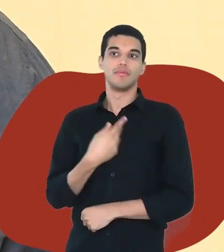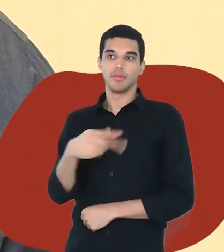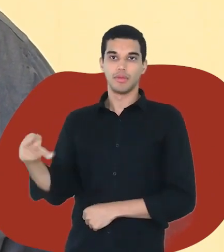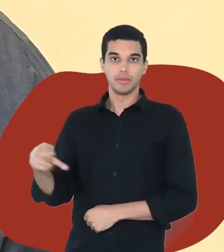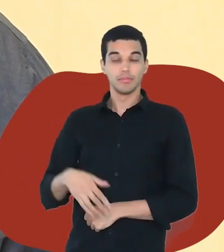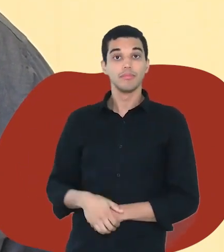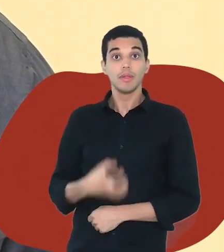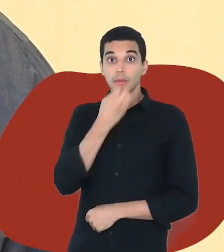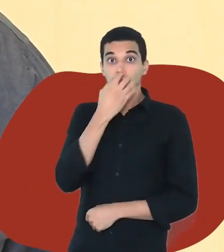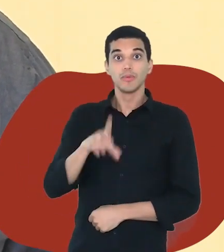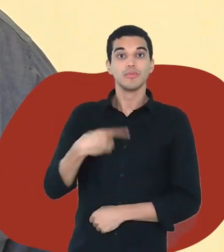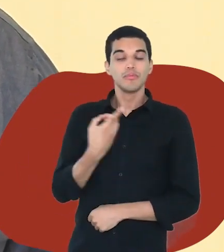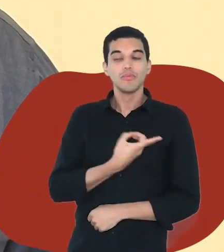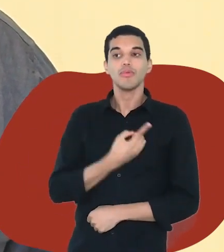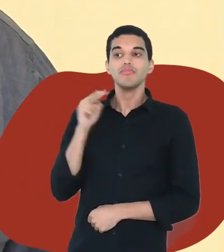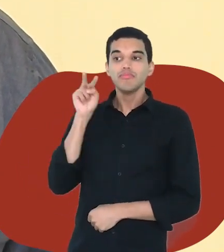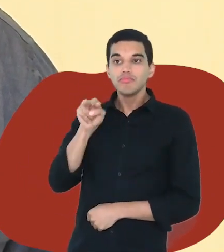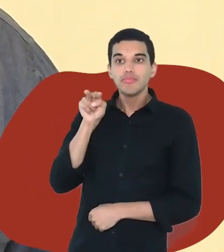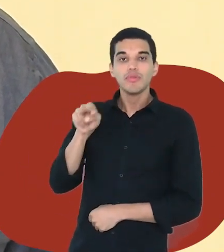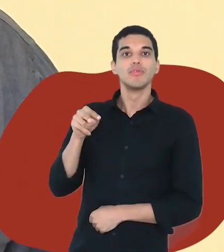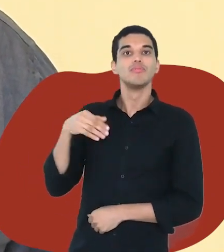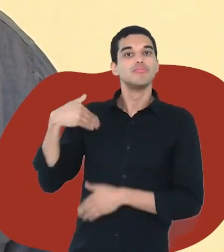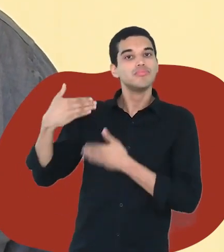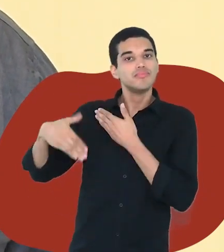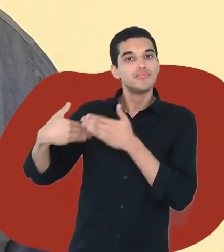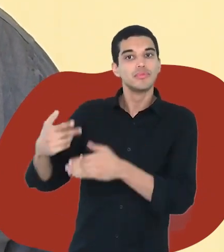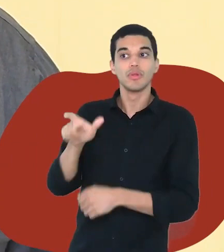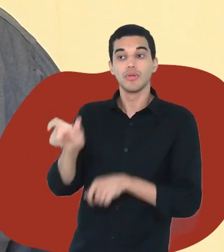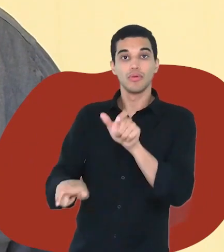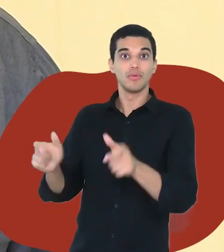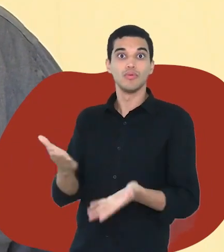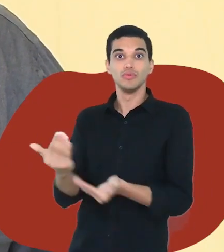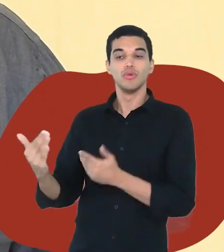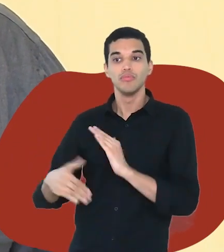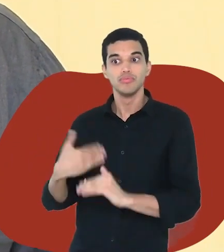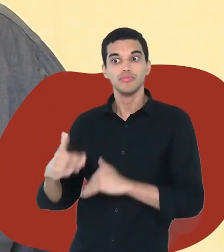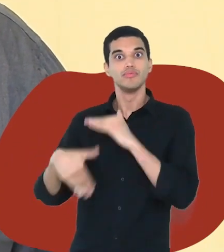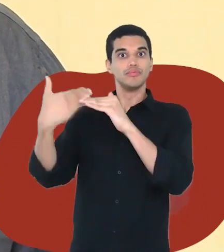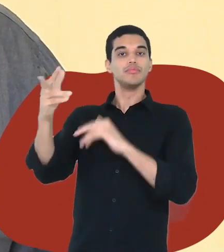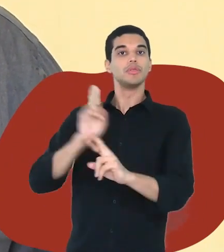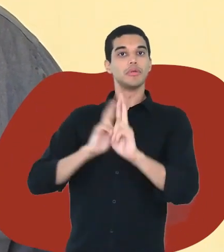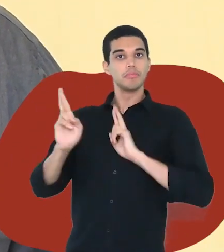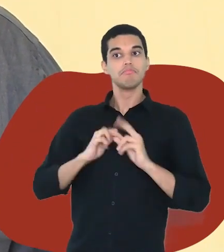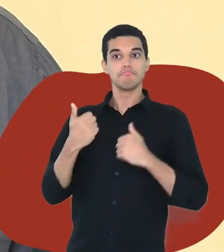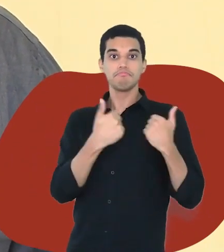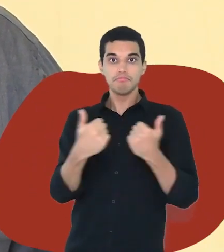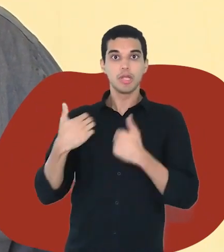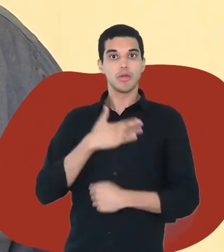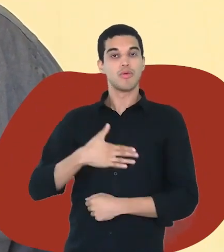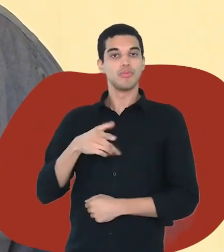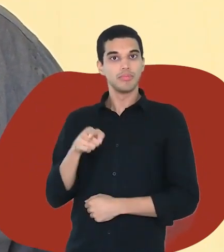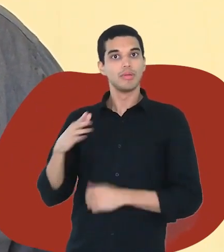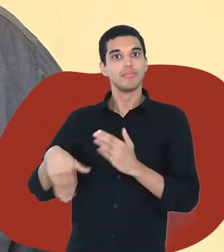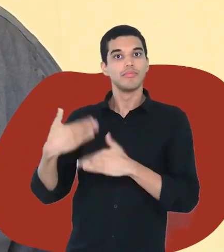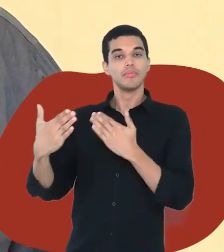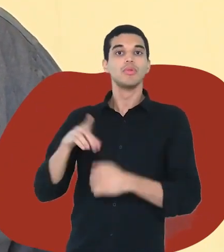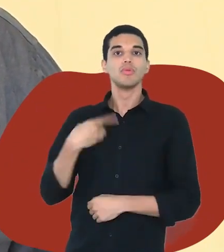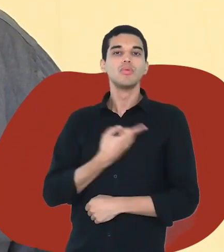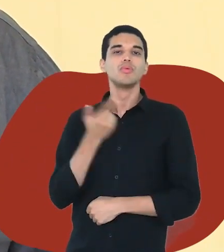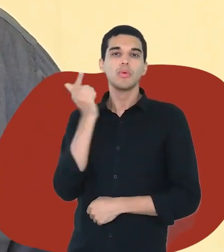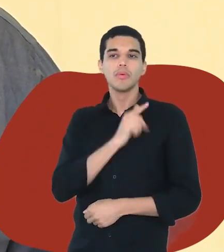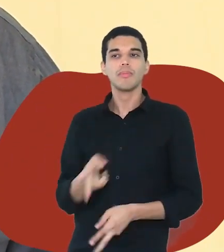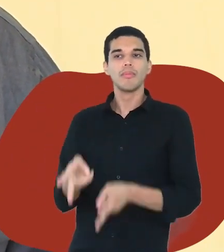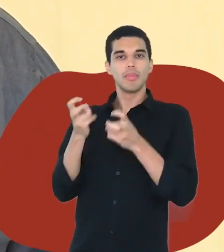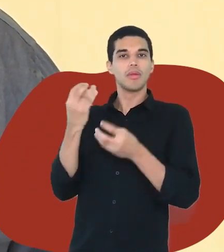desses jovens né na medida que os dias passam recebemos recebemos feedback dos gestores muito satisfeitos com a evolução deles